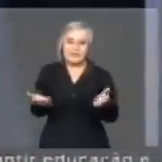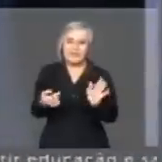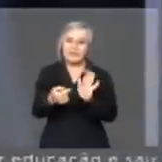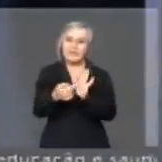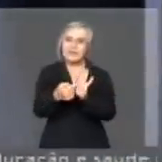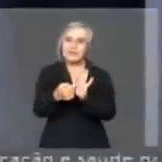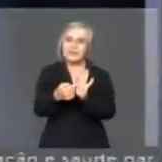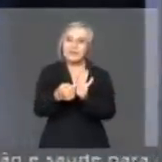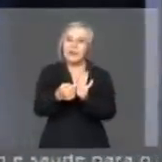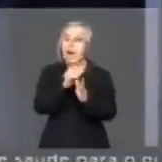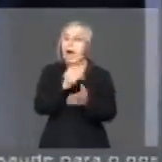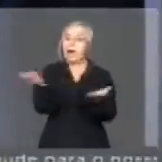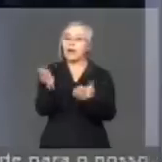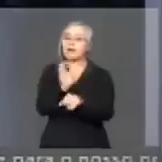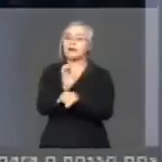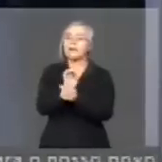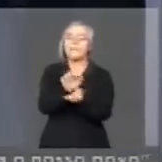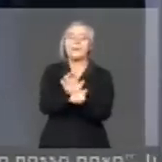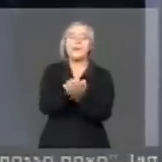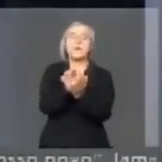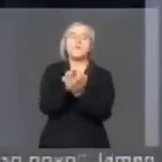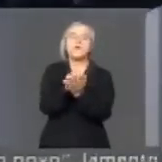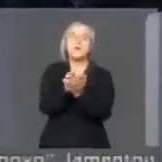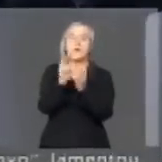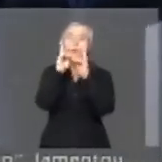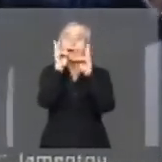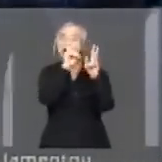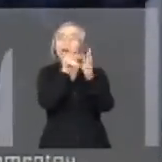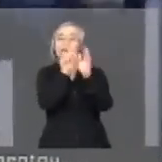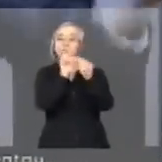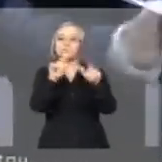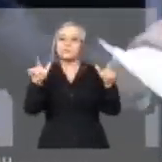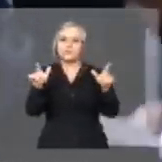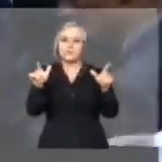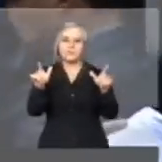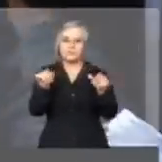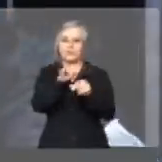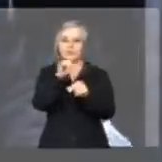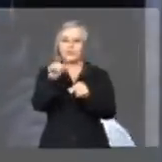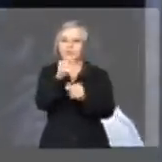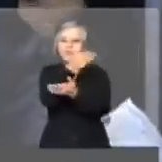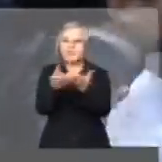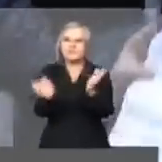Vou pular para Pernambuco. Confira no placar. Vocês perderam.